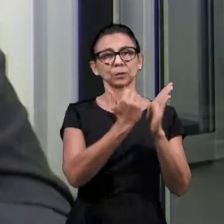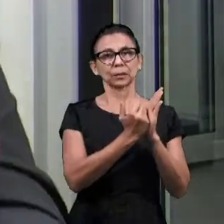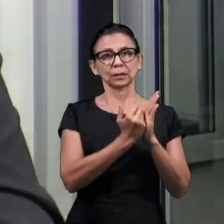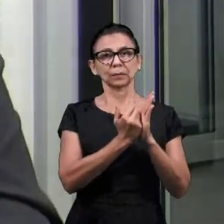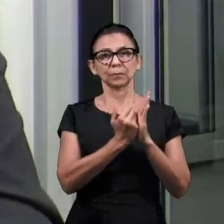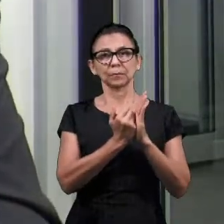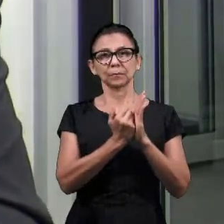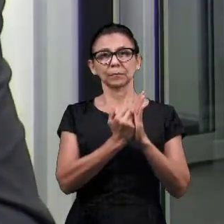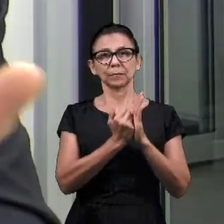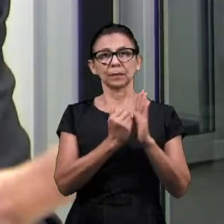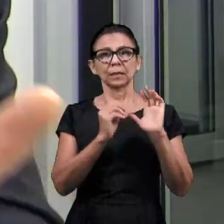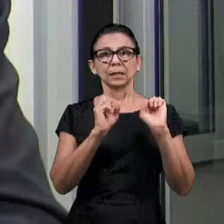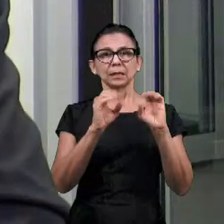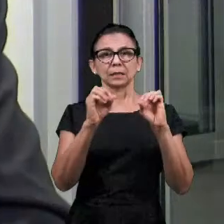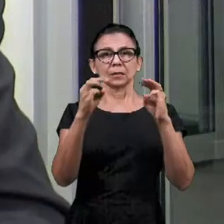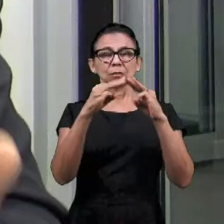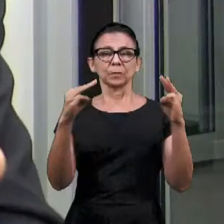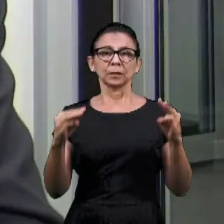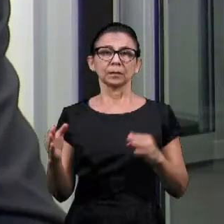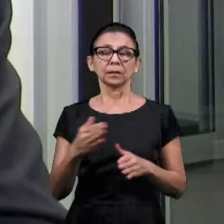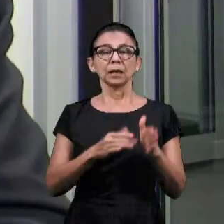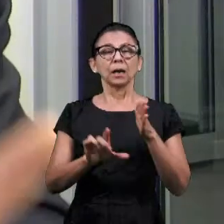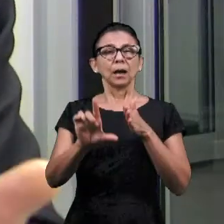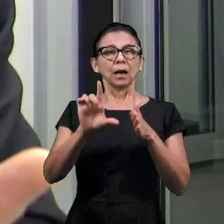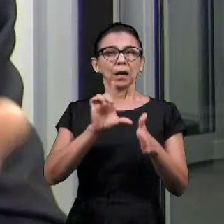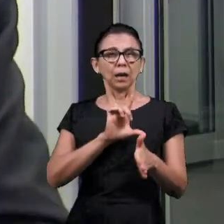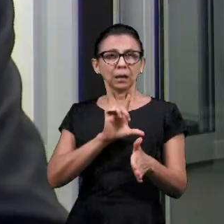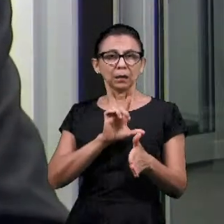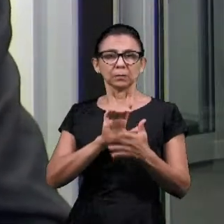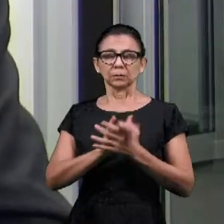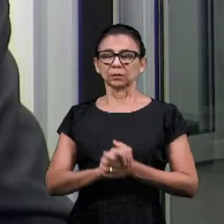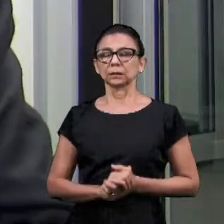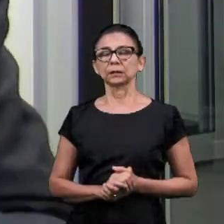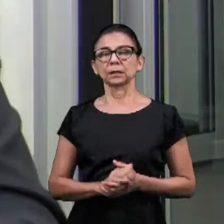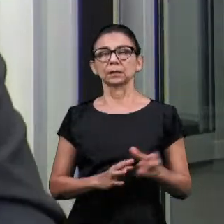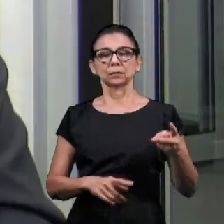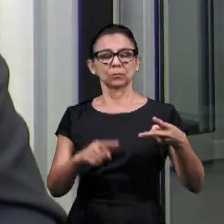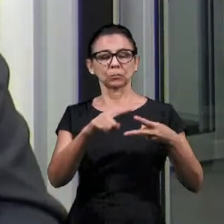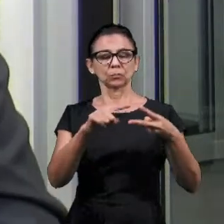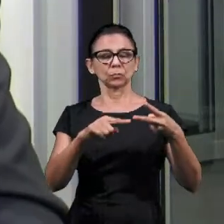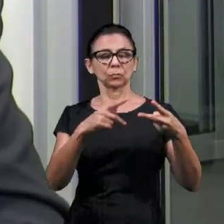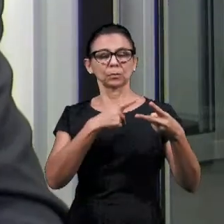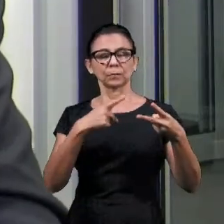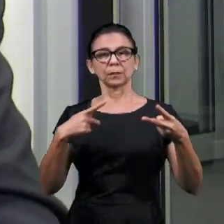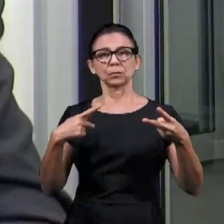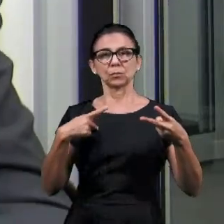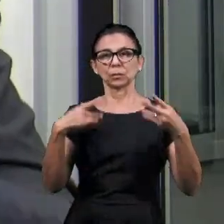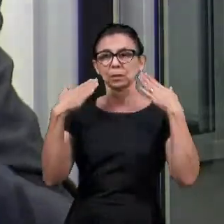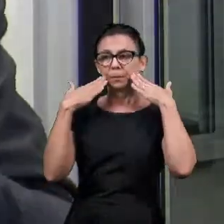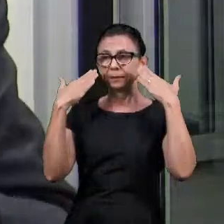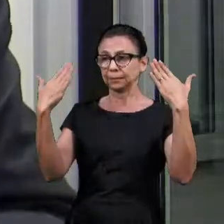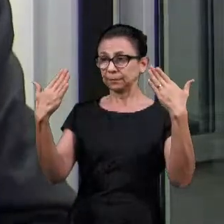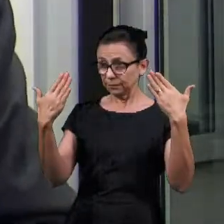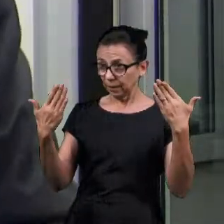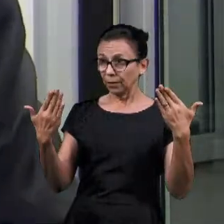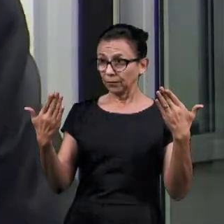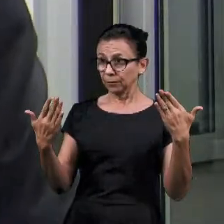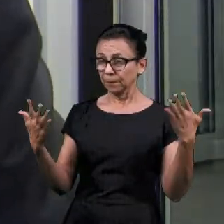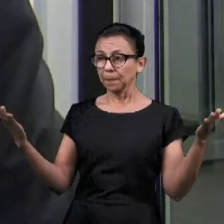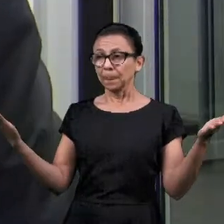uma apresentação dos pastores Daniel Moreira e Sérgio Souza. É quem apresentava um quadro. Então nós trouxemos um